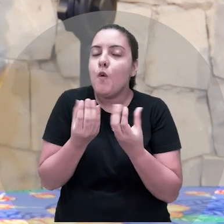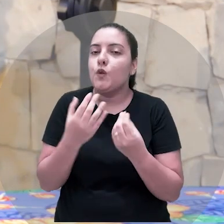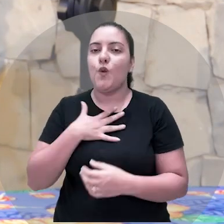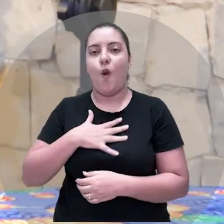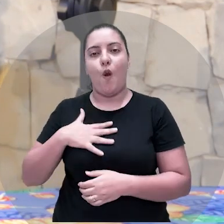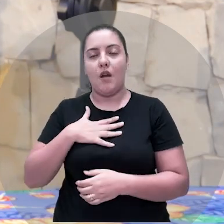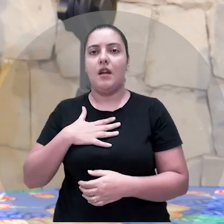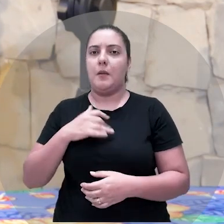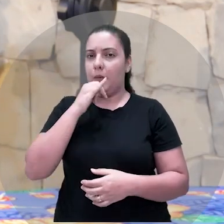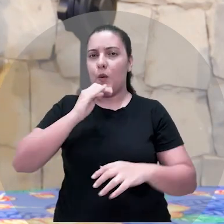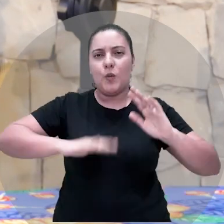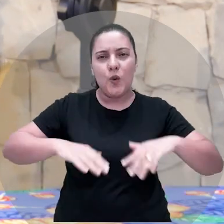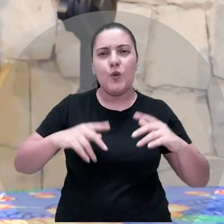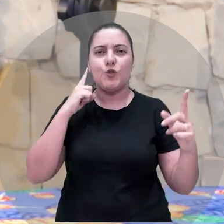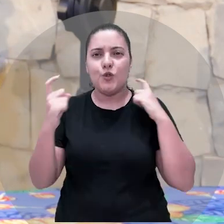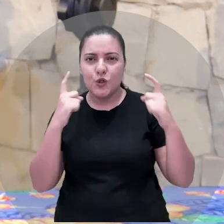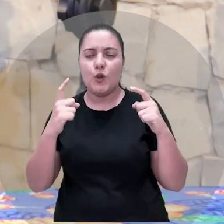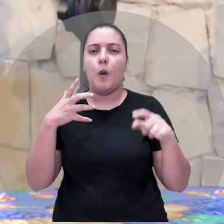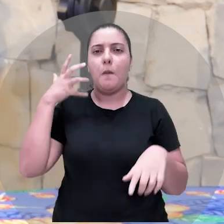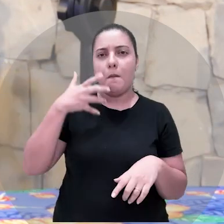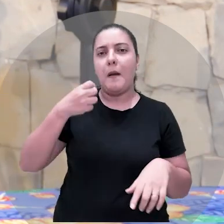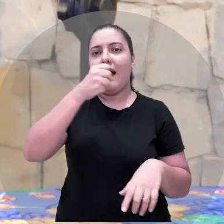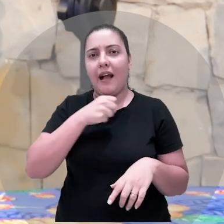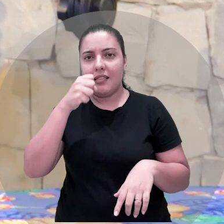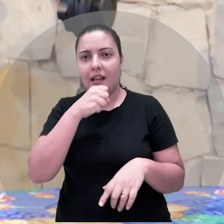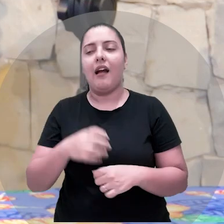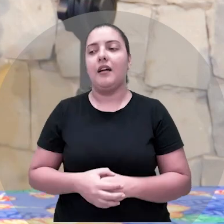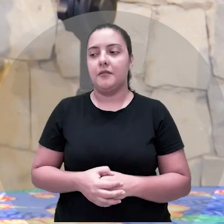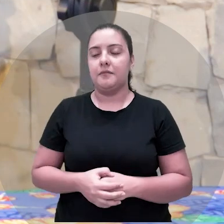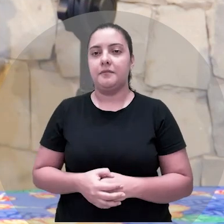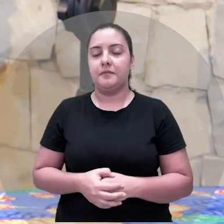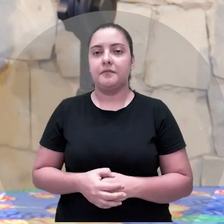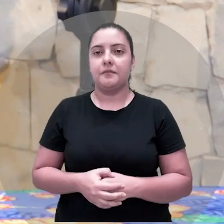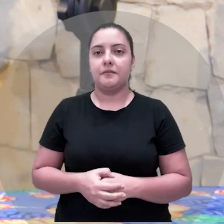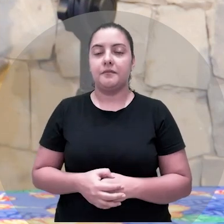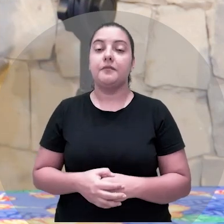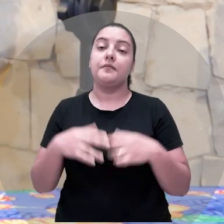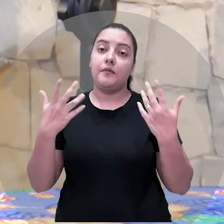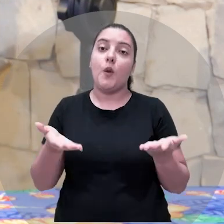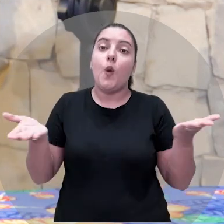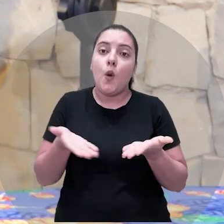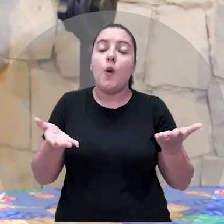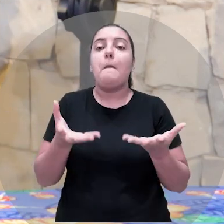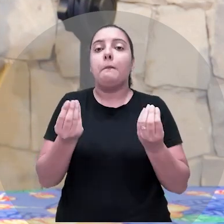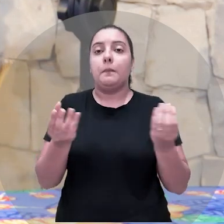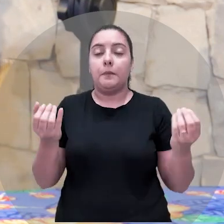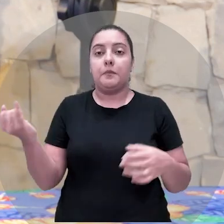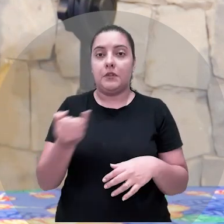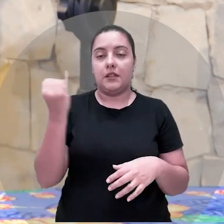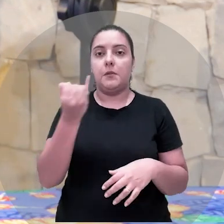né eu trabalho desde lá de 2017 até hoje todos os dias com autismo